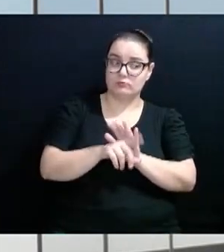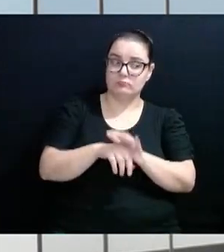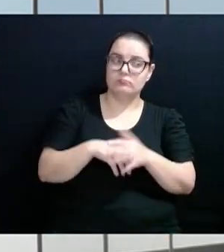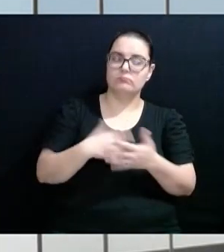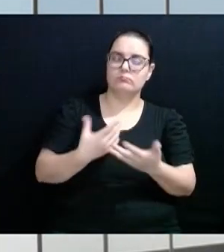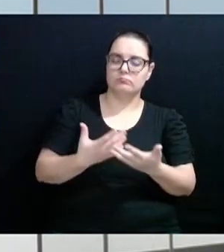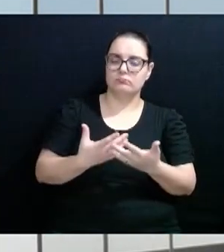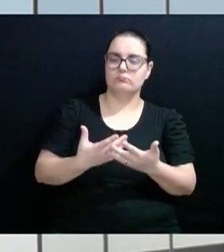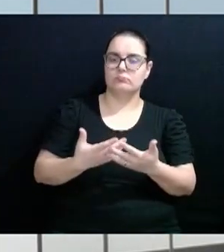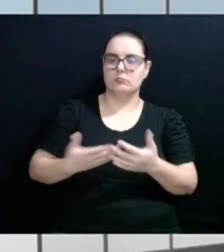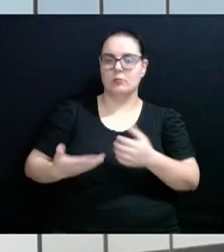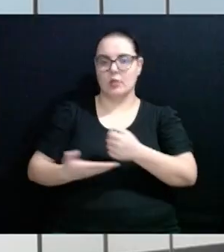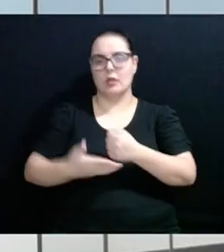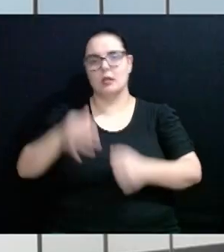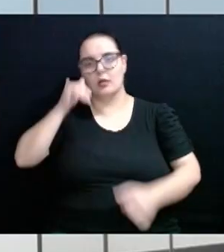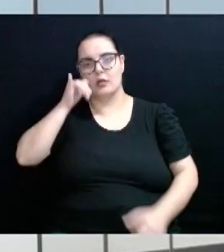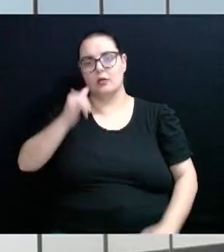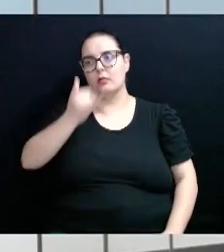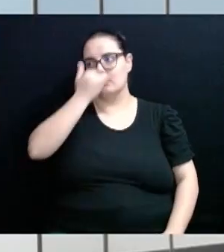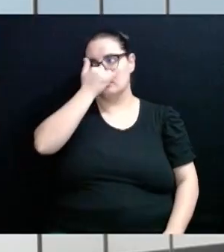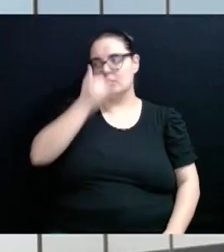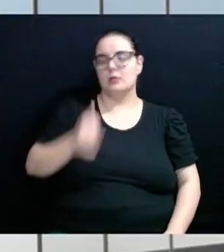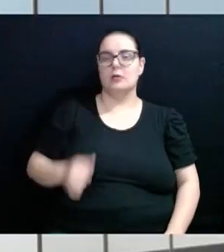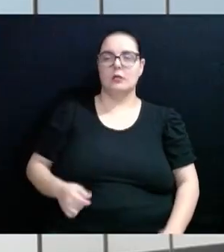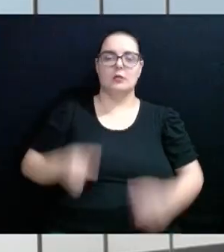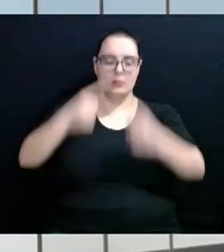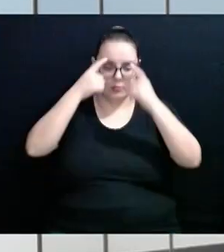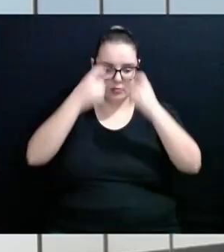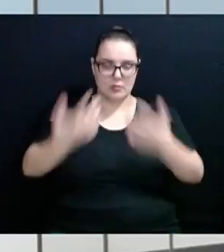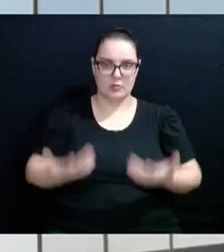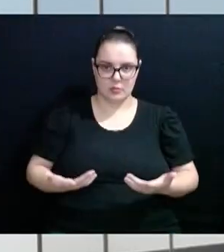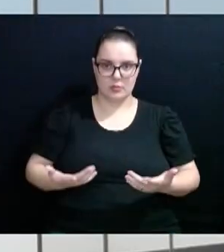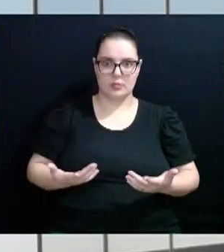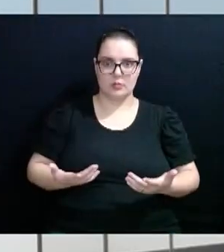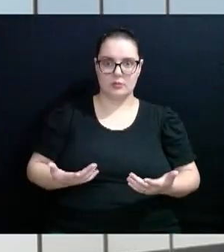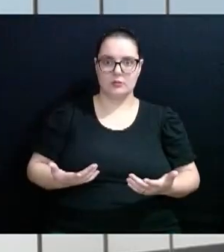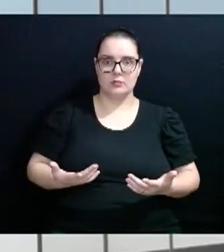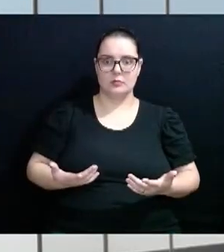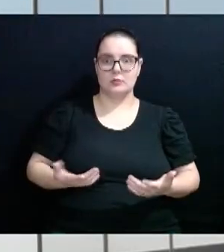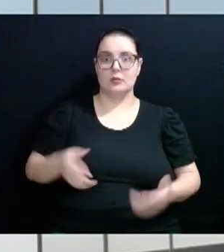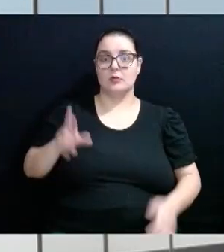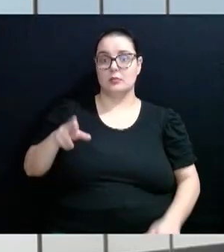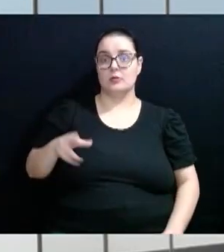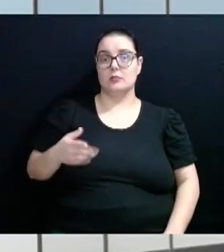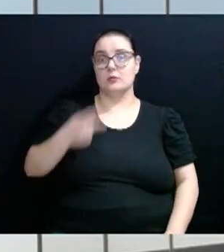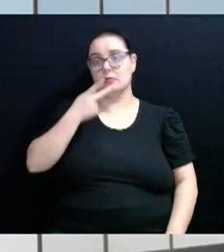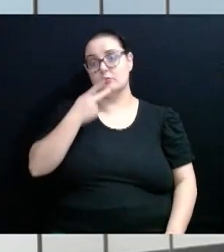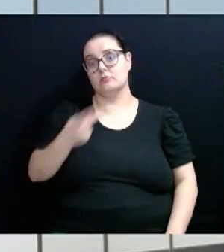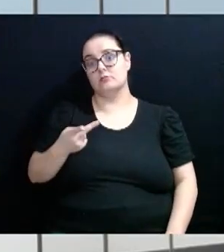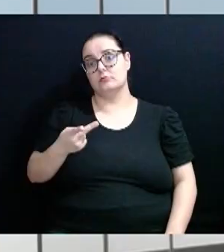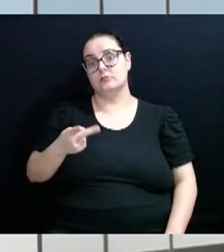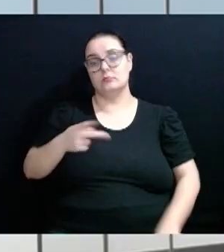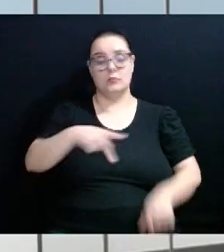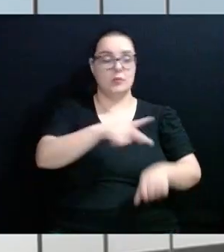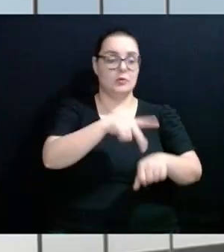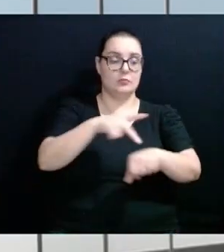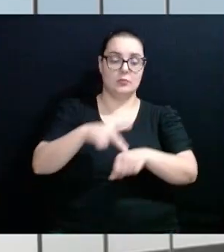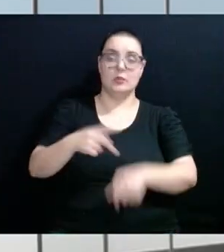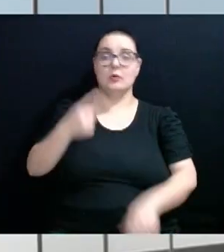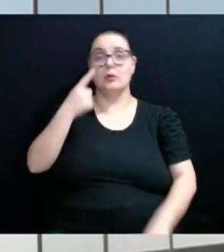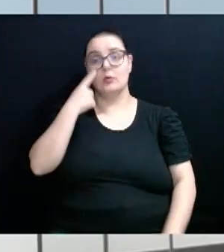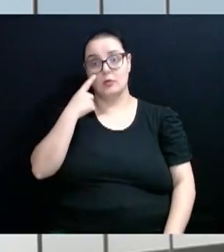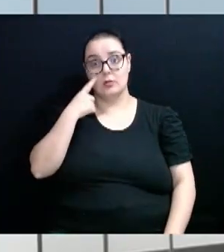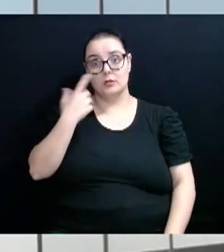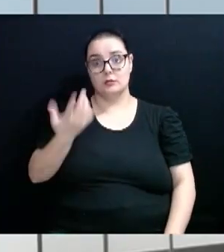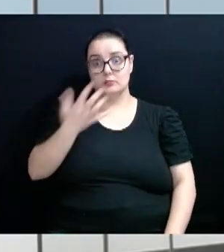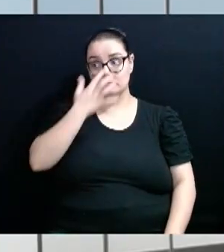fundamentalmente evitar a agressão. Né? Evitar a agressão na medida em que ela fala para os países, olha, né, pensem